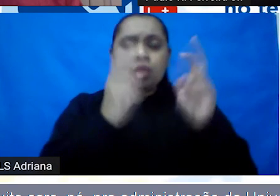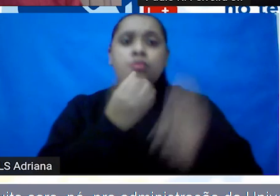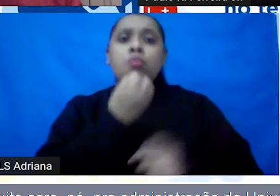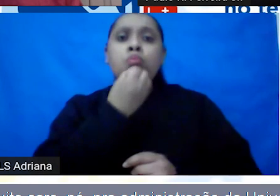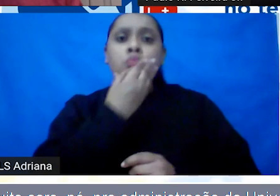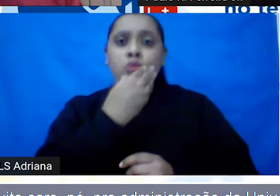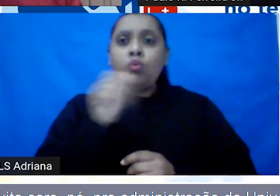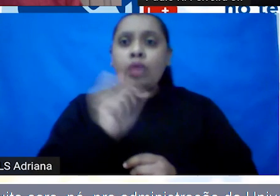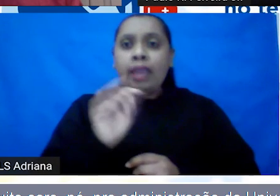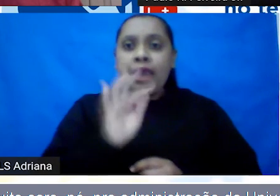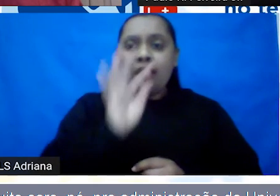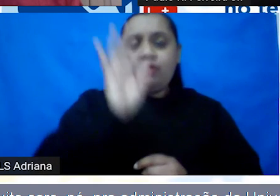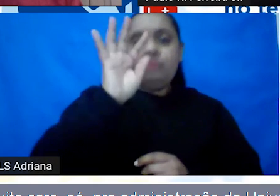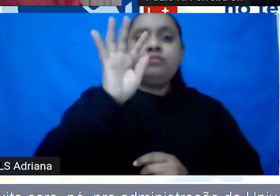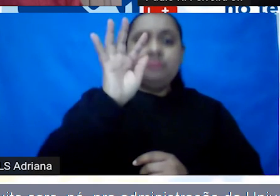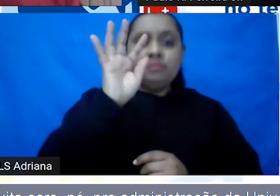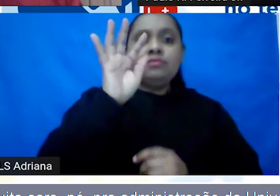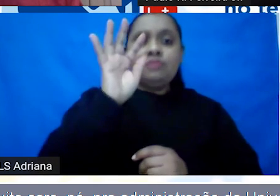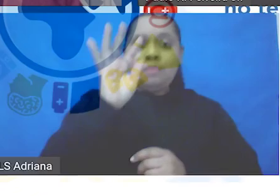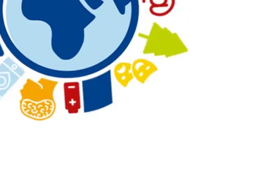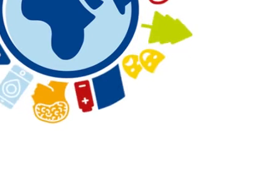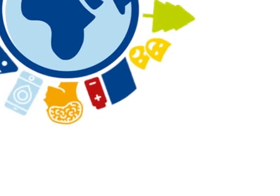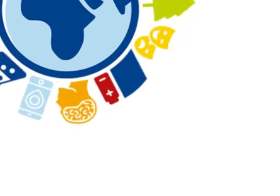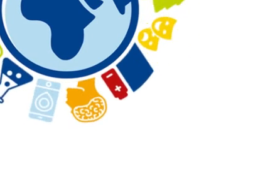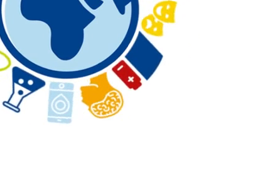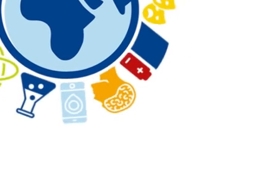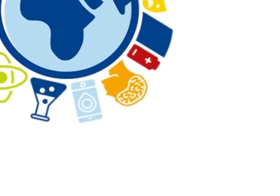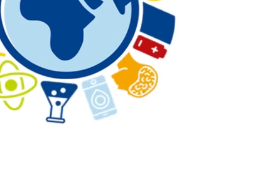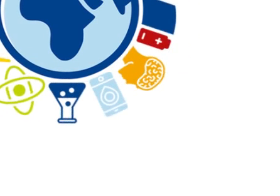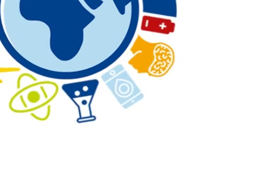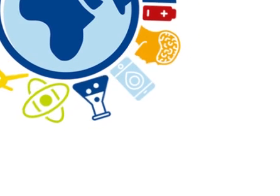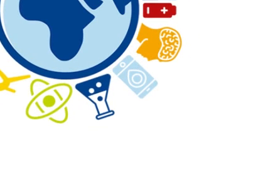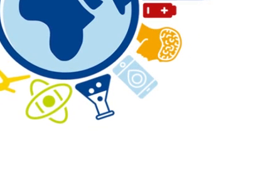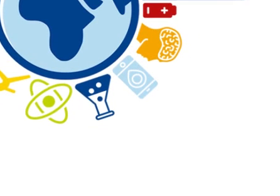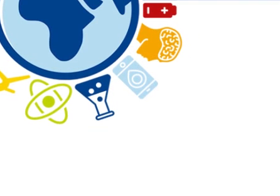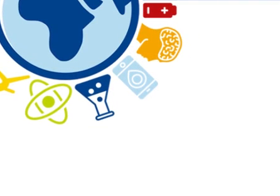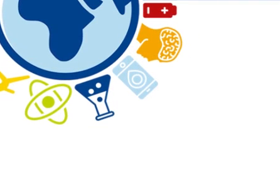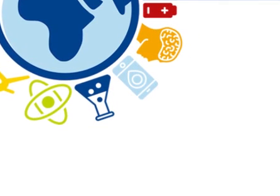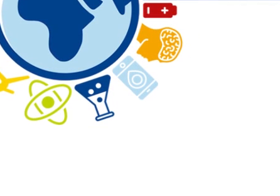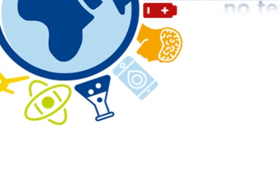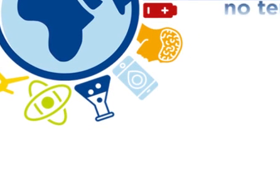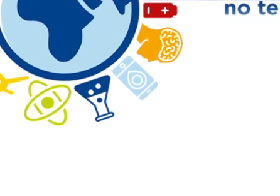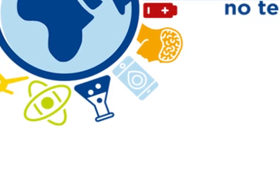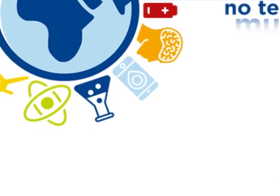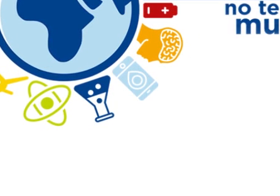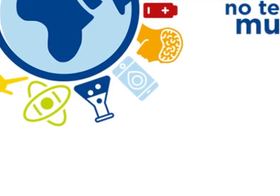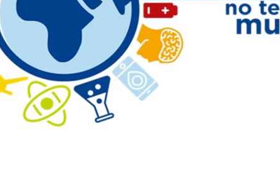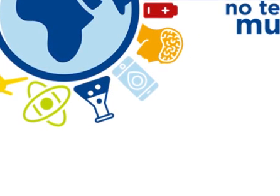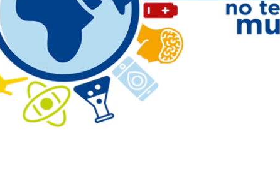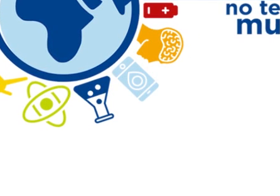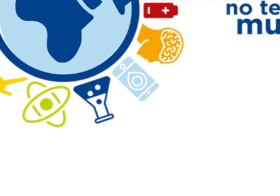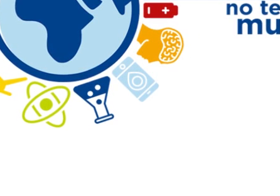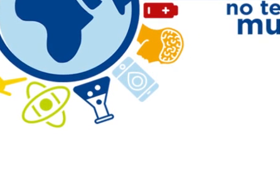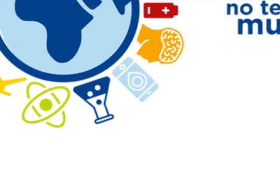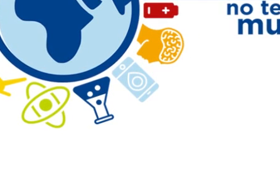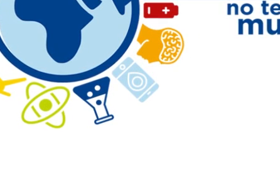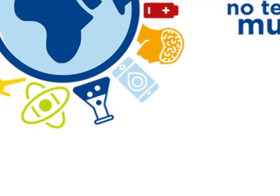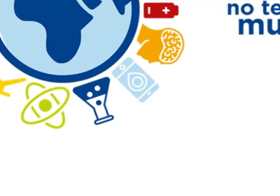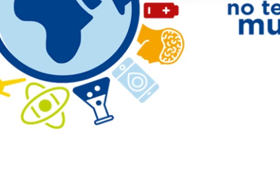muito caro né para Administração na universidade E aí